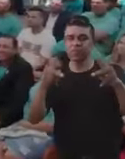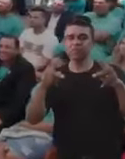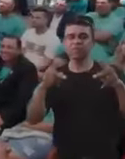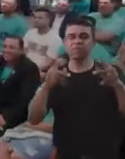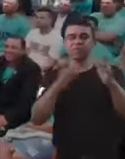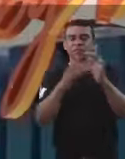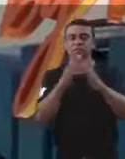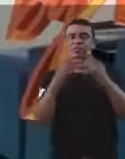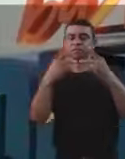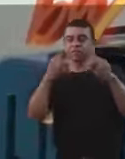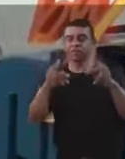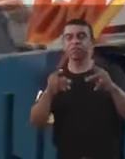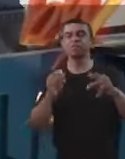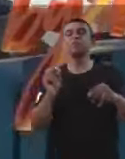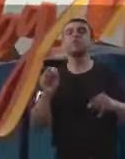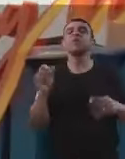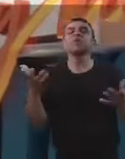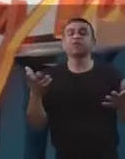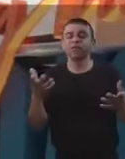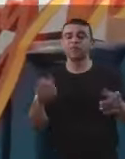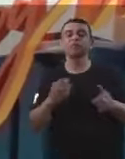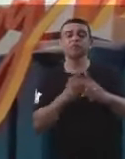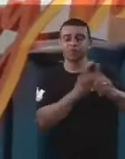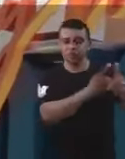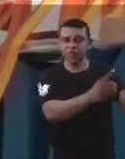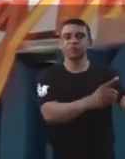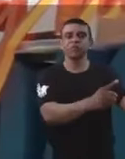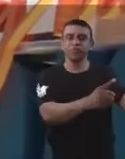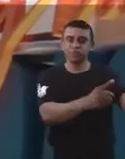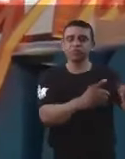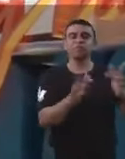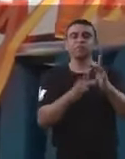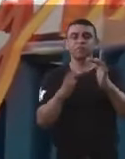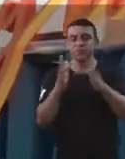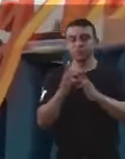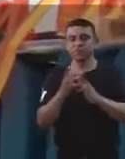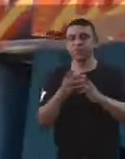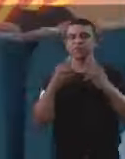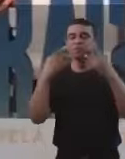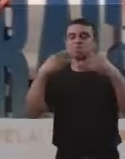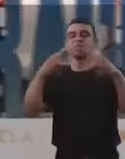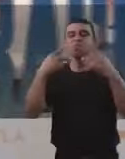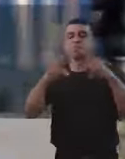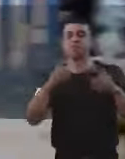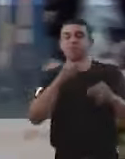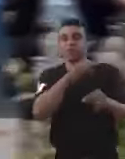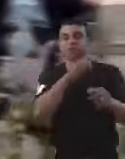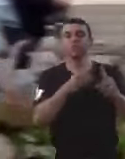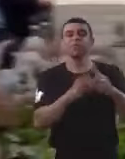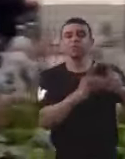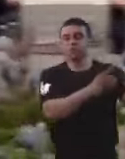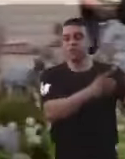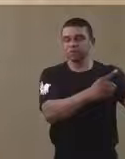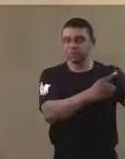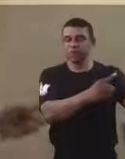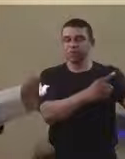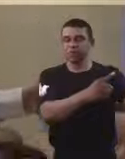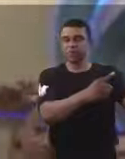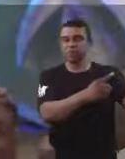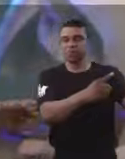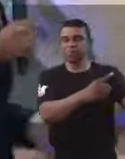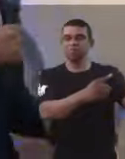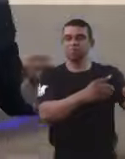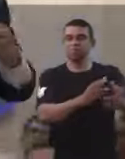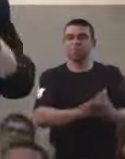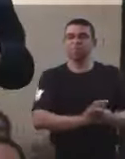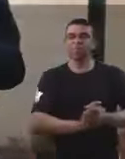mais uma, para quem? Enquanto Jesus está pregando para os discípulos, um camarada lá na multidão, que Jesus não quis falar